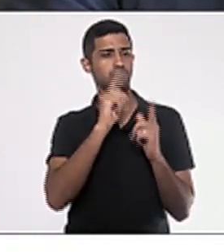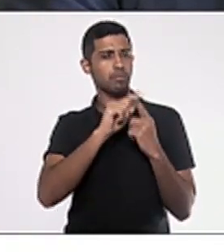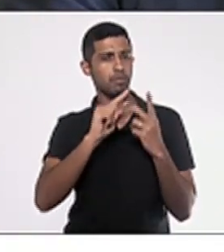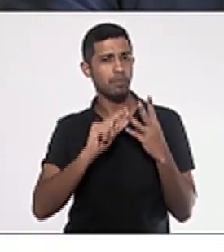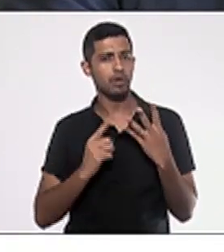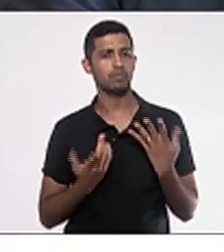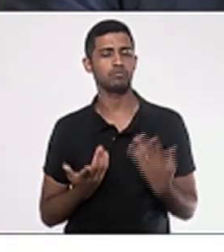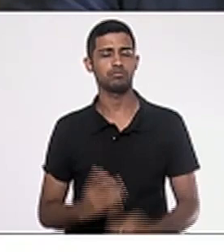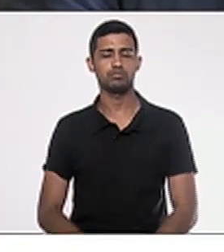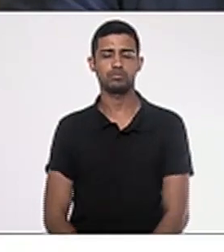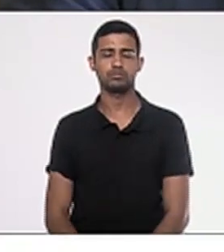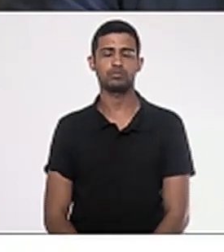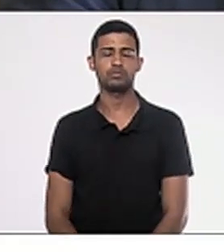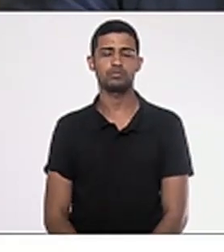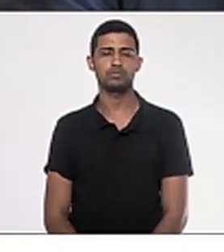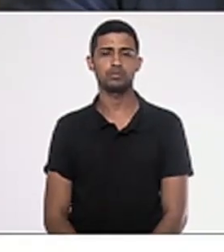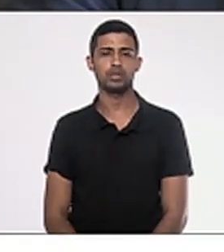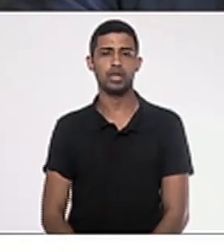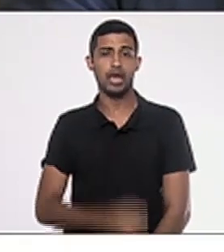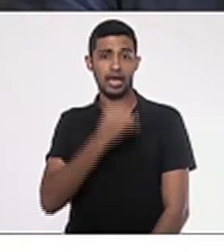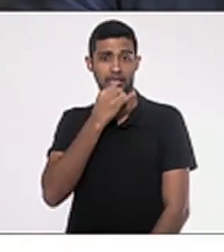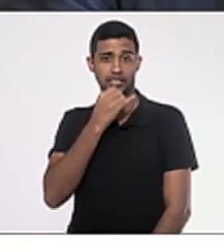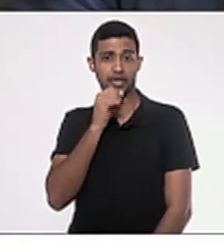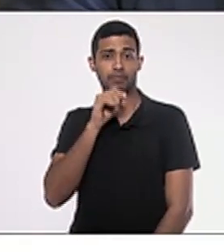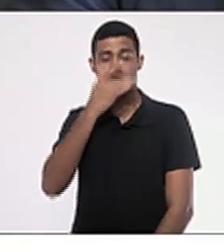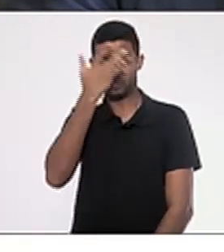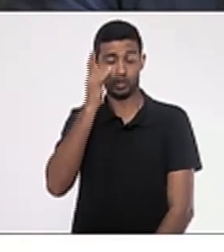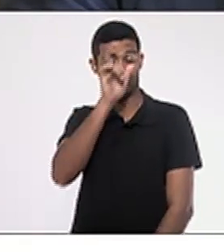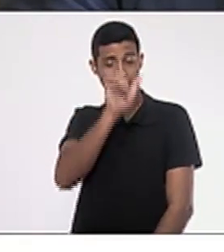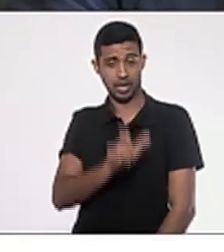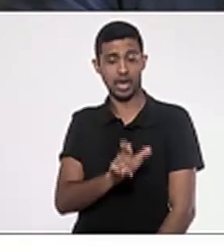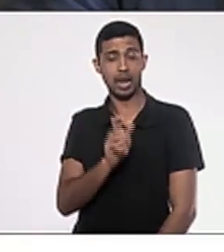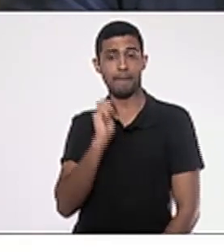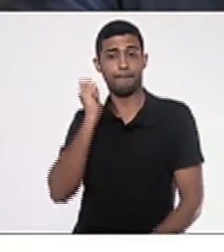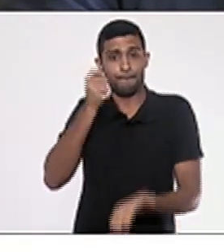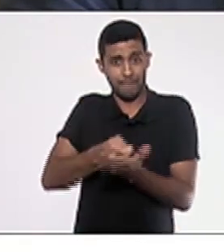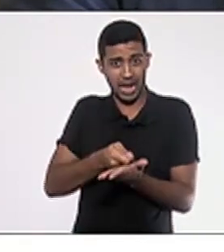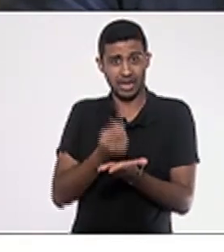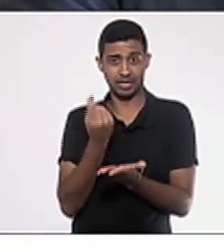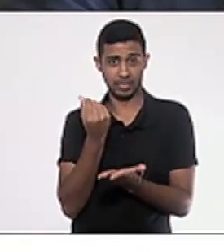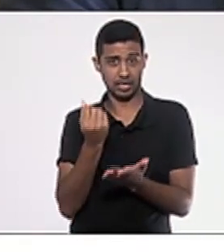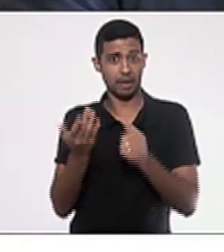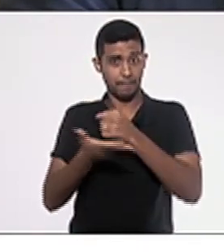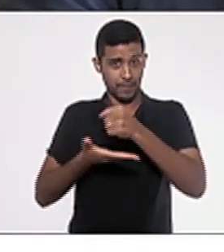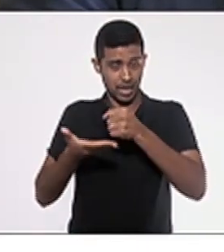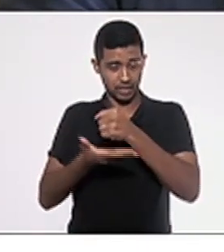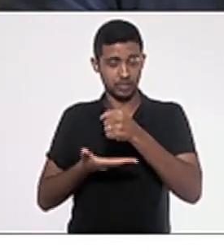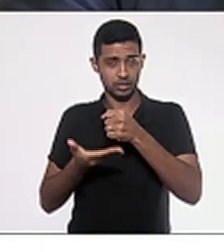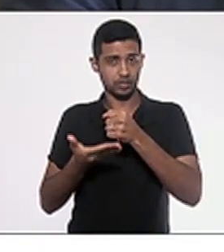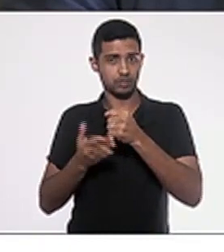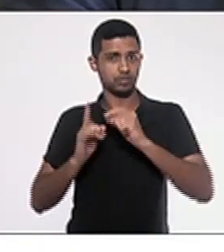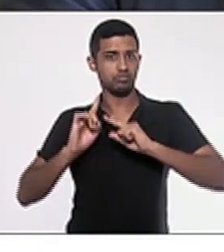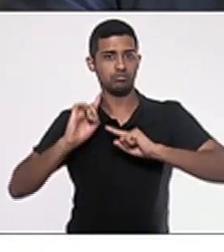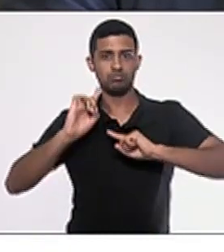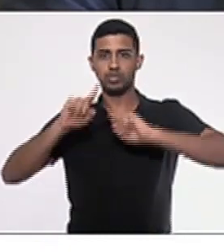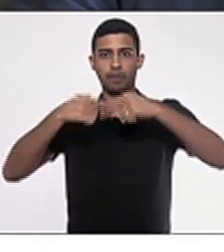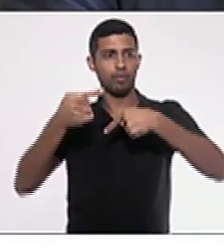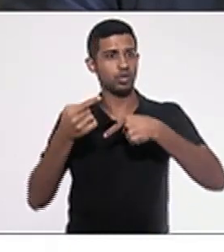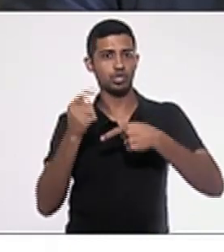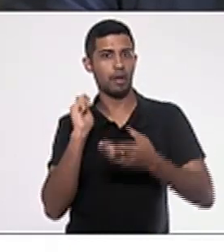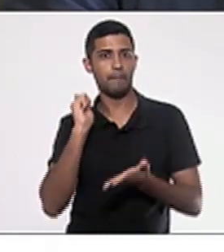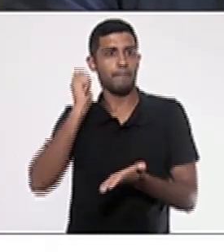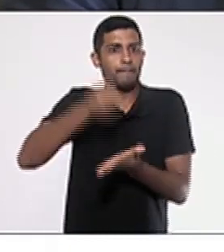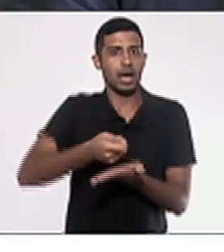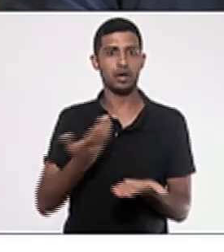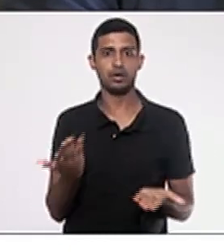quando a pessoa ela paga a tarifa básica e do nada ela passa a pagar. Também